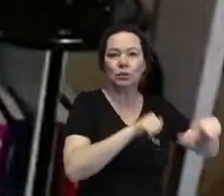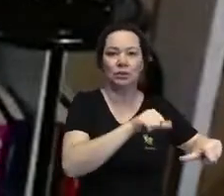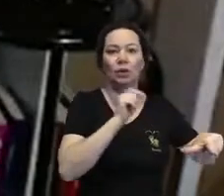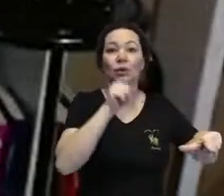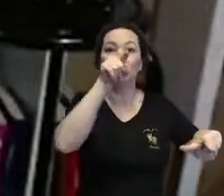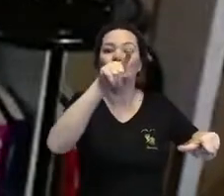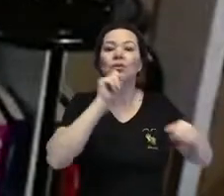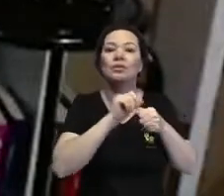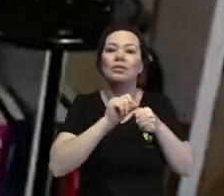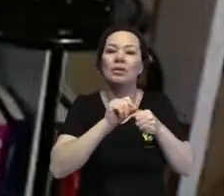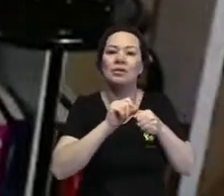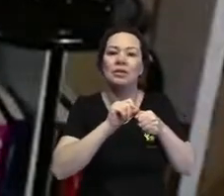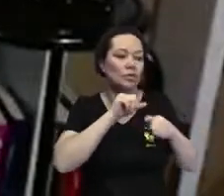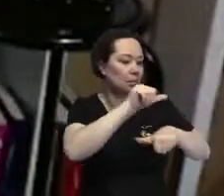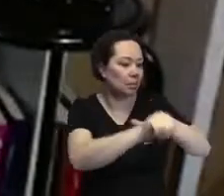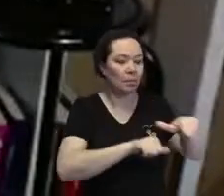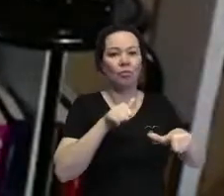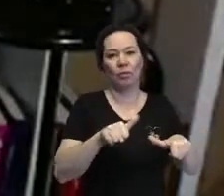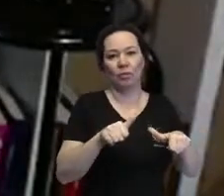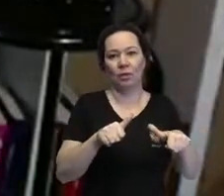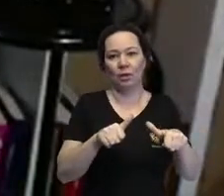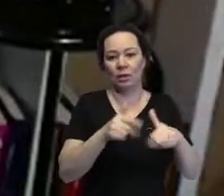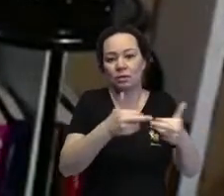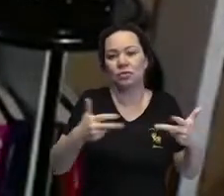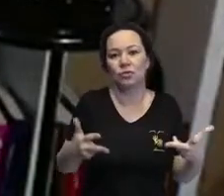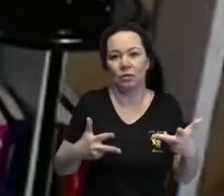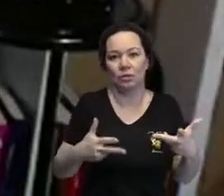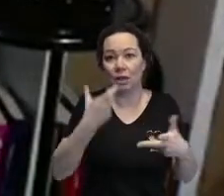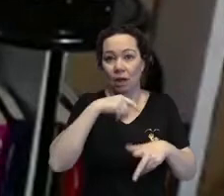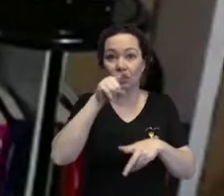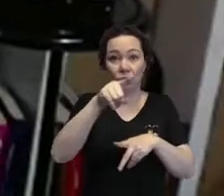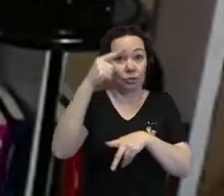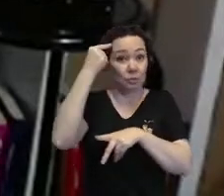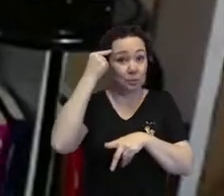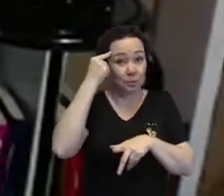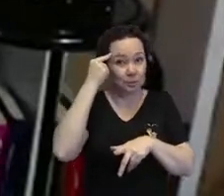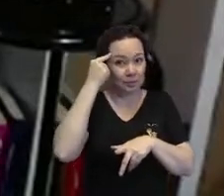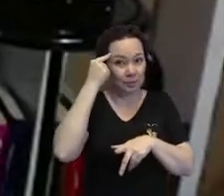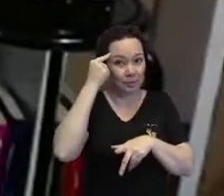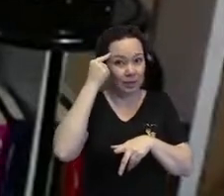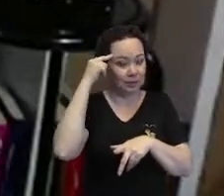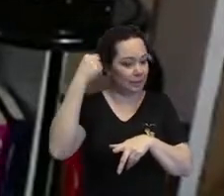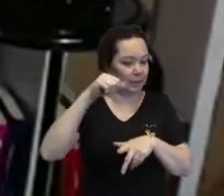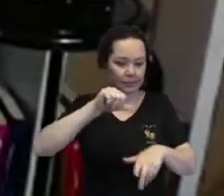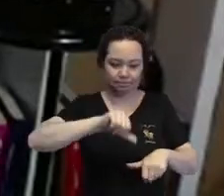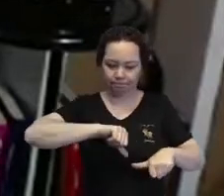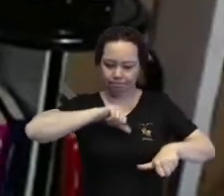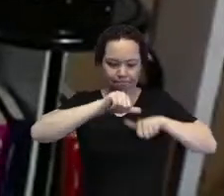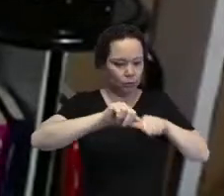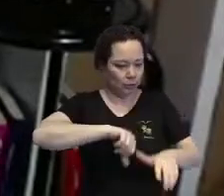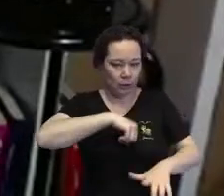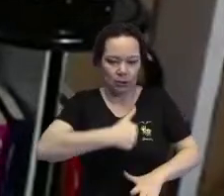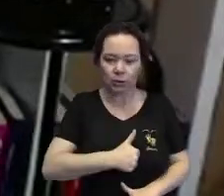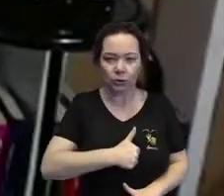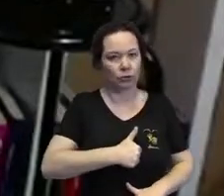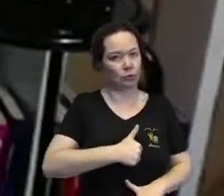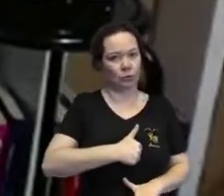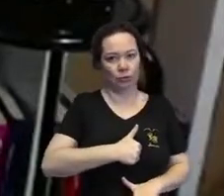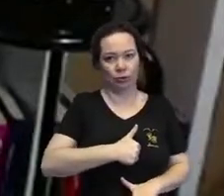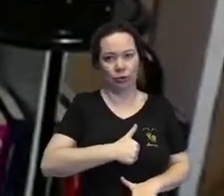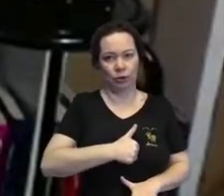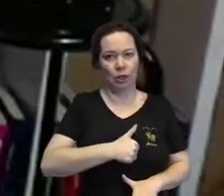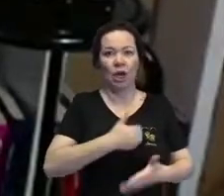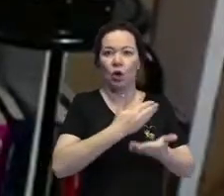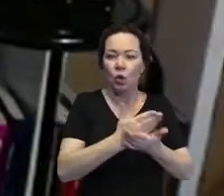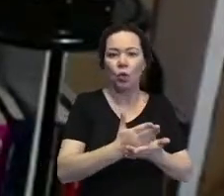tipo de reflexão nos obriga a mudar de postura, a comprar determinados debates na